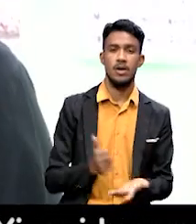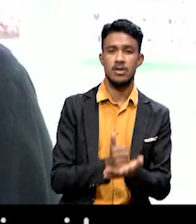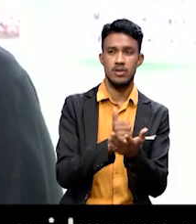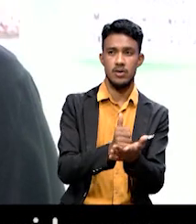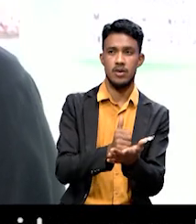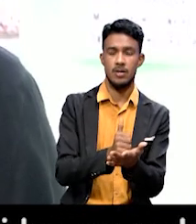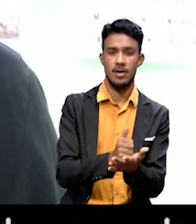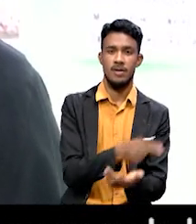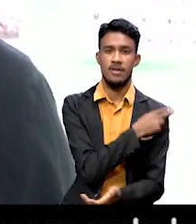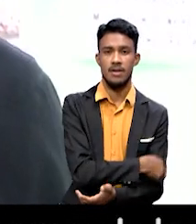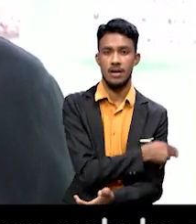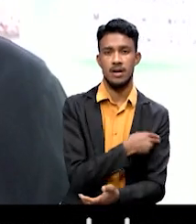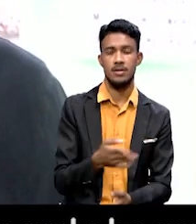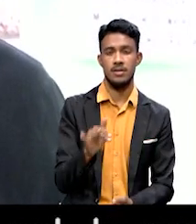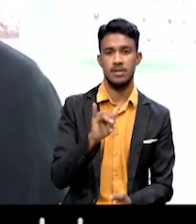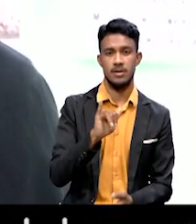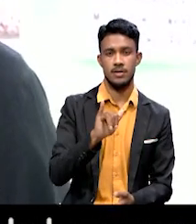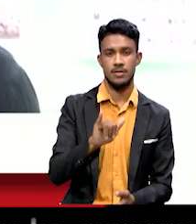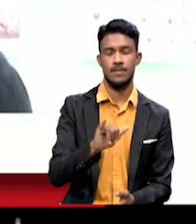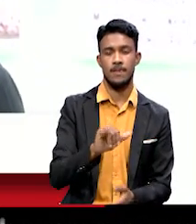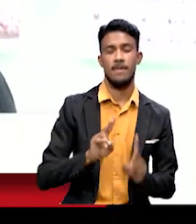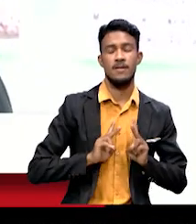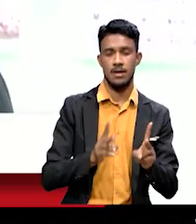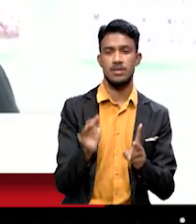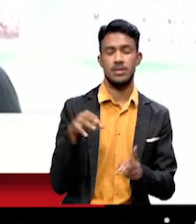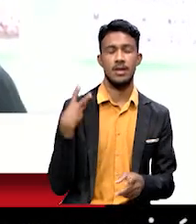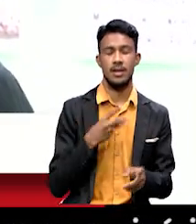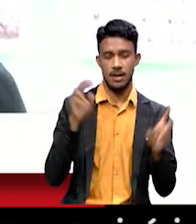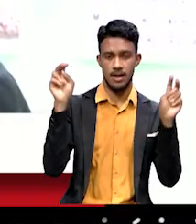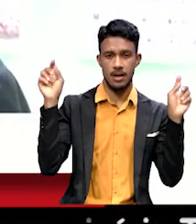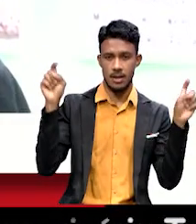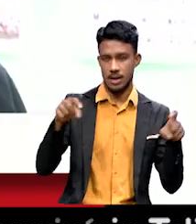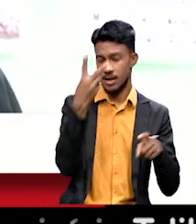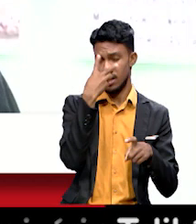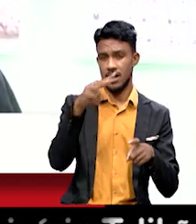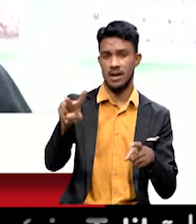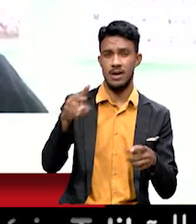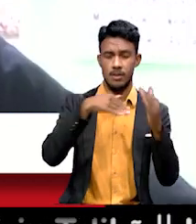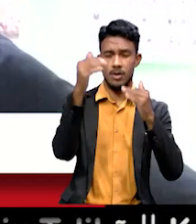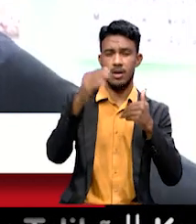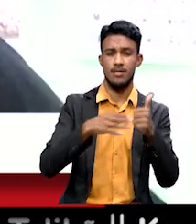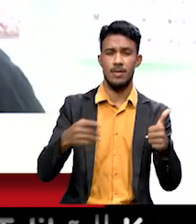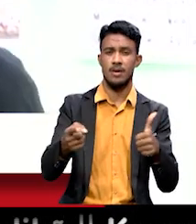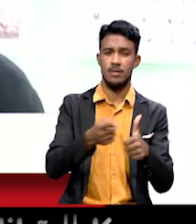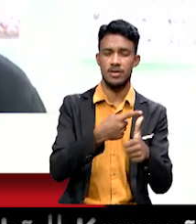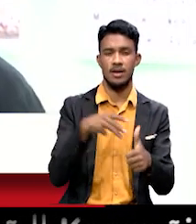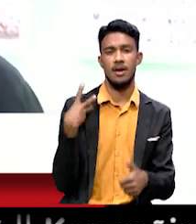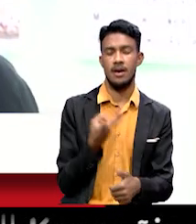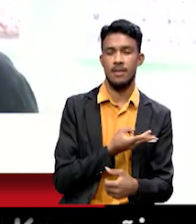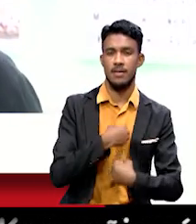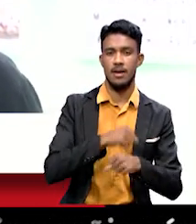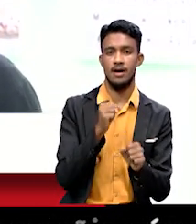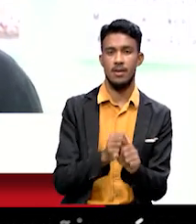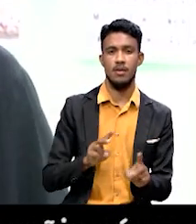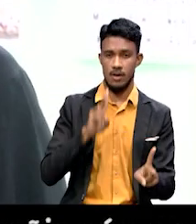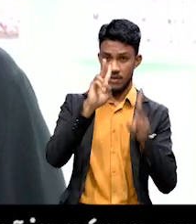barak veteranos. Idade abanza ona. Ita tem que hare problema no mosatu ita hare tempo ami halo visita